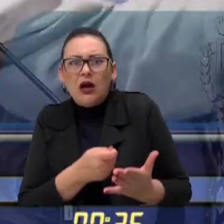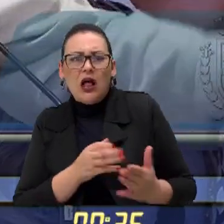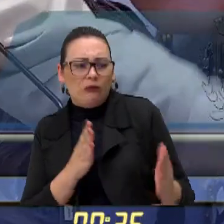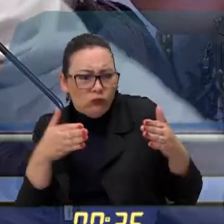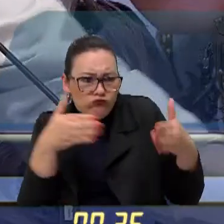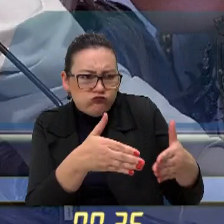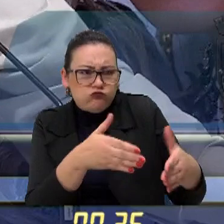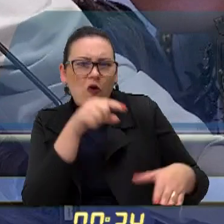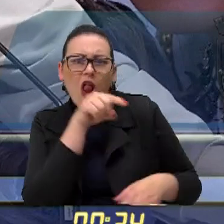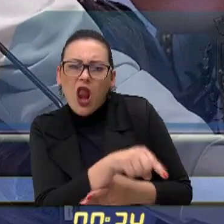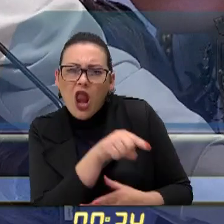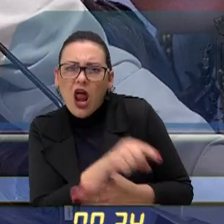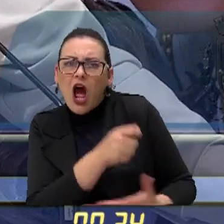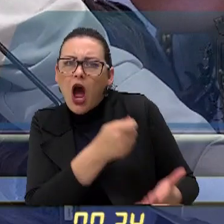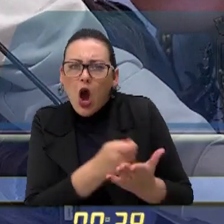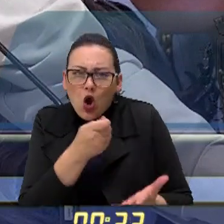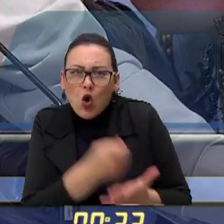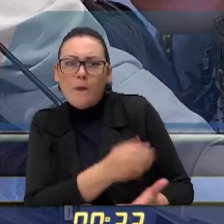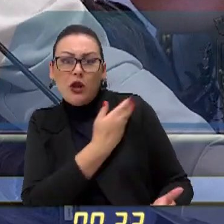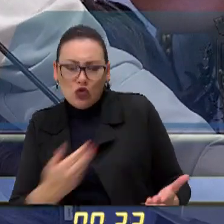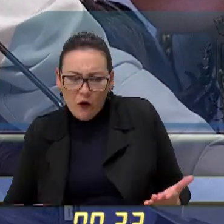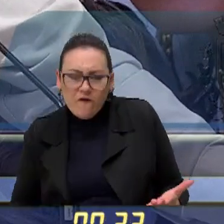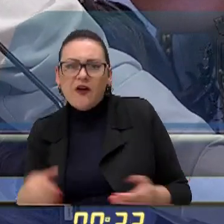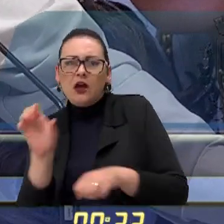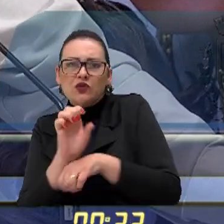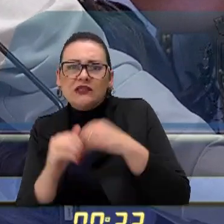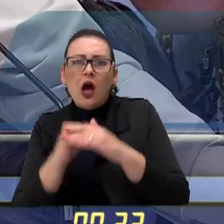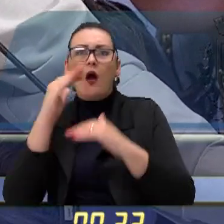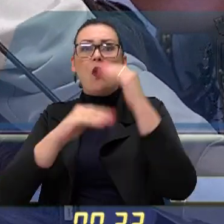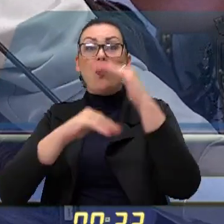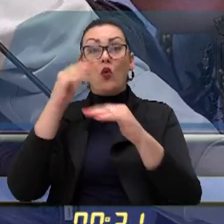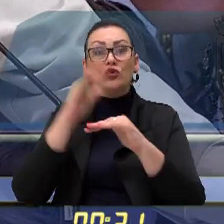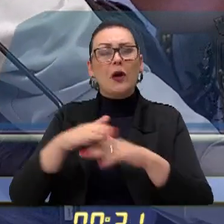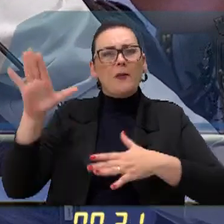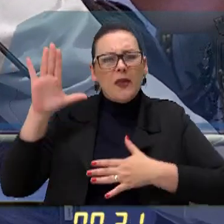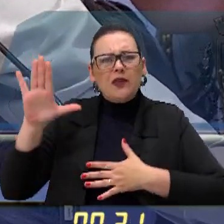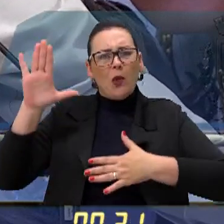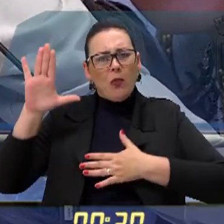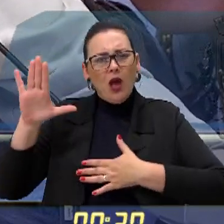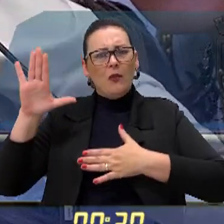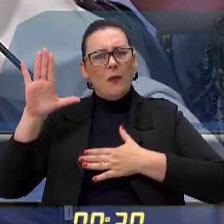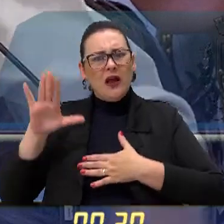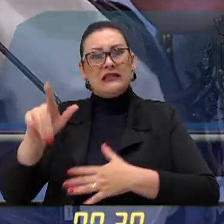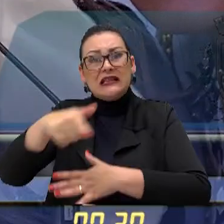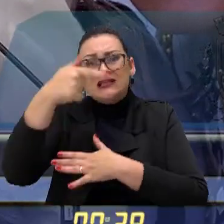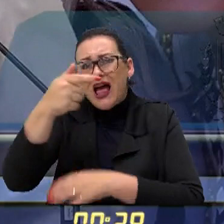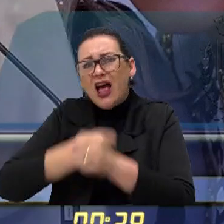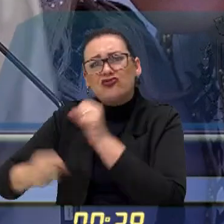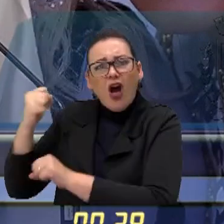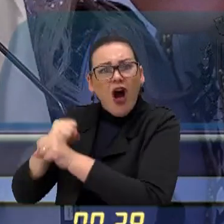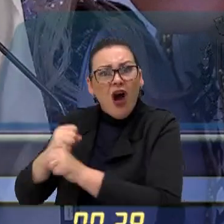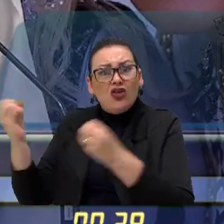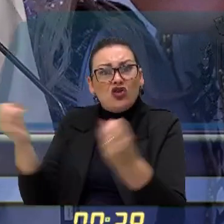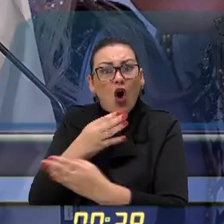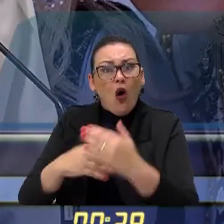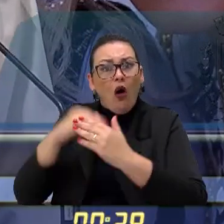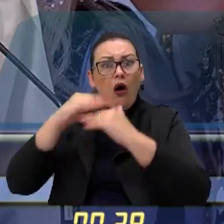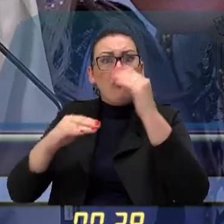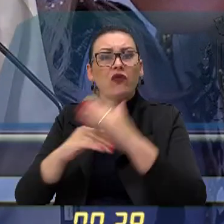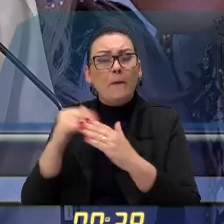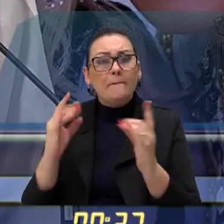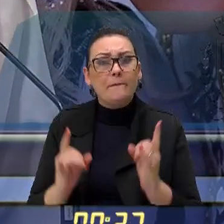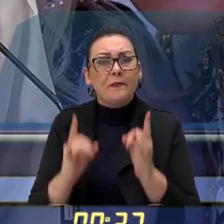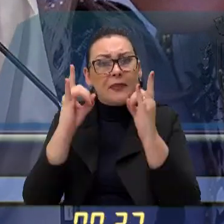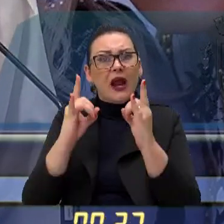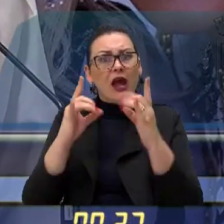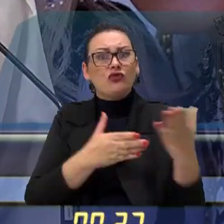lá cobrando do governo do Estado a construção tão prometida há 7 anos das novas instalações.